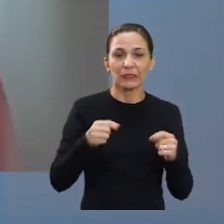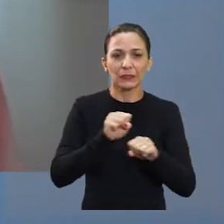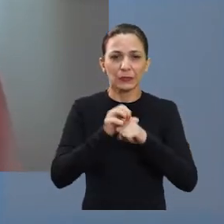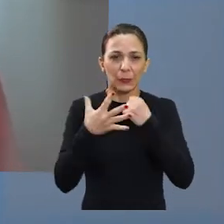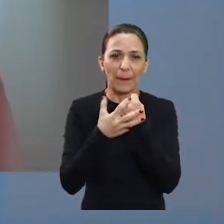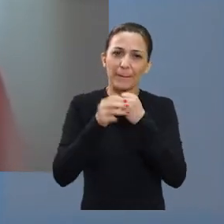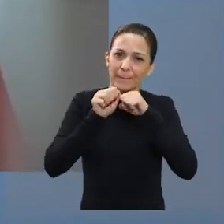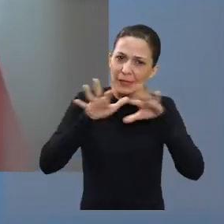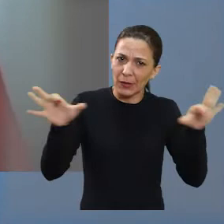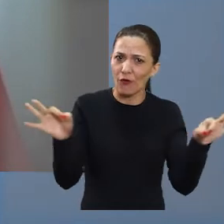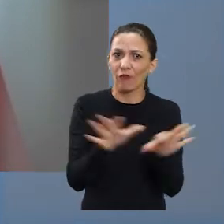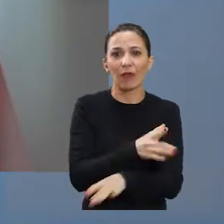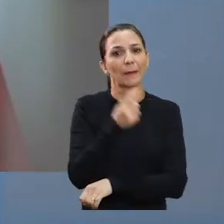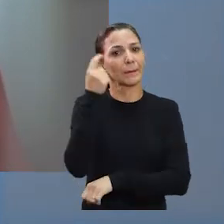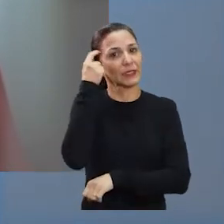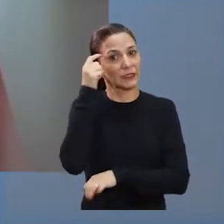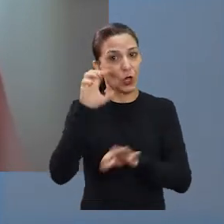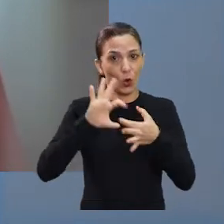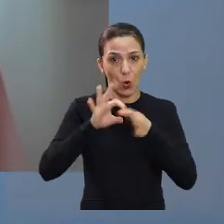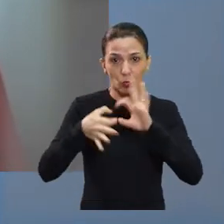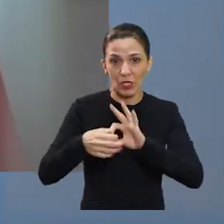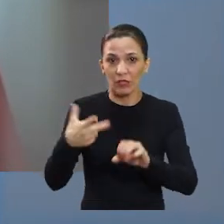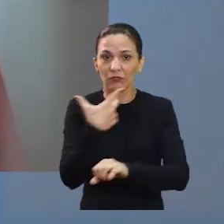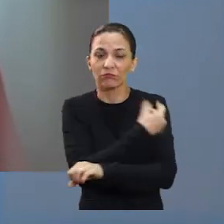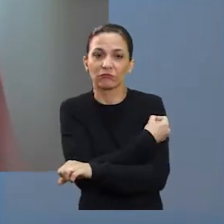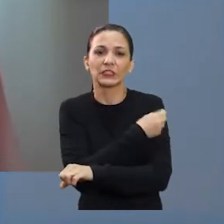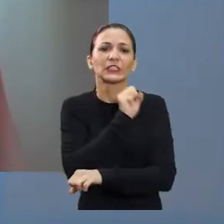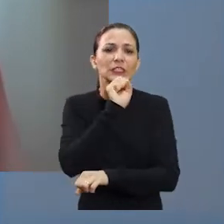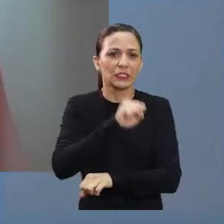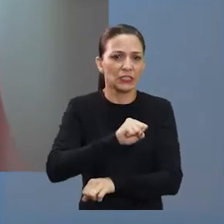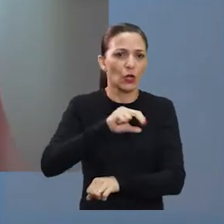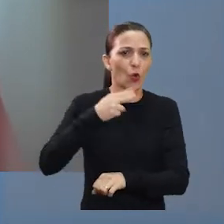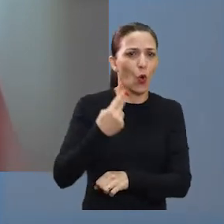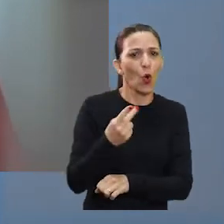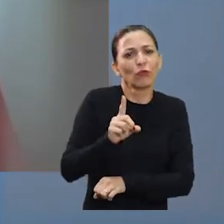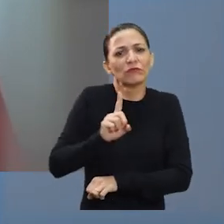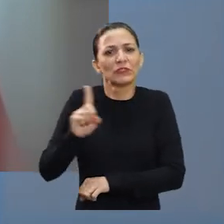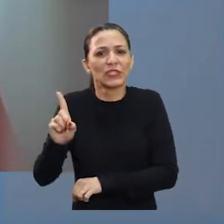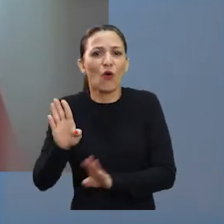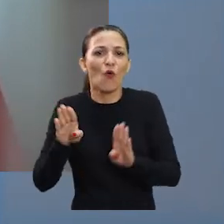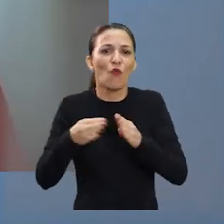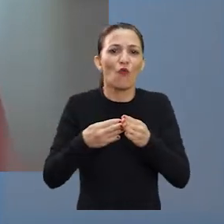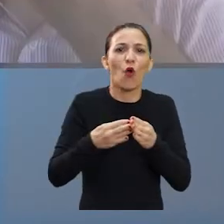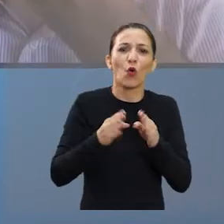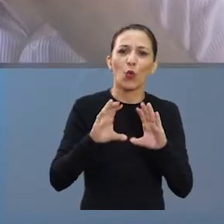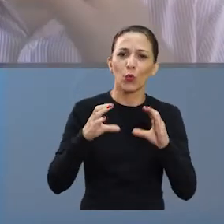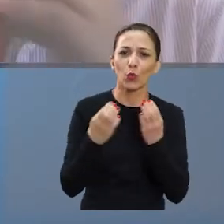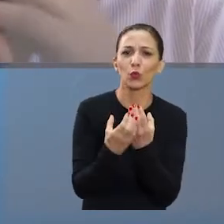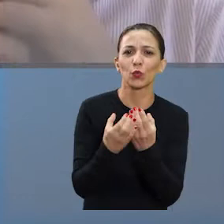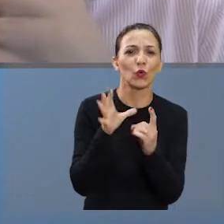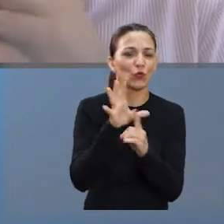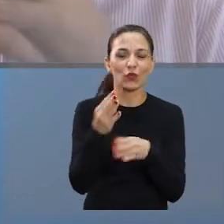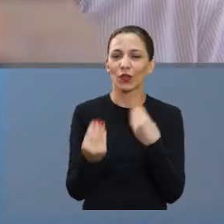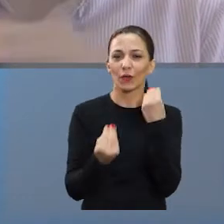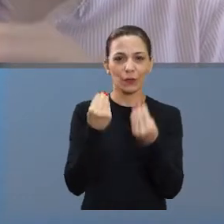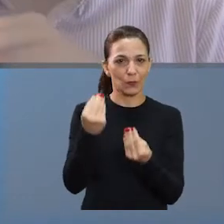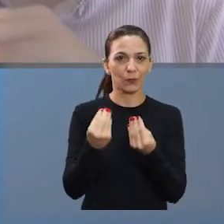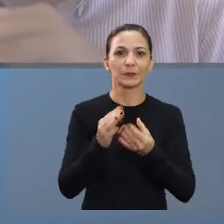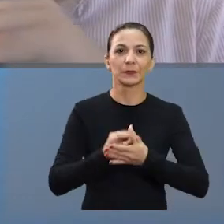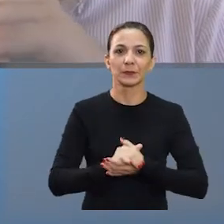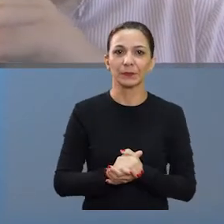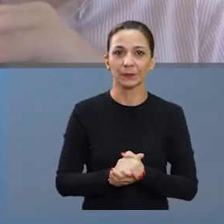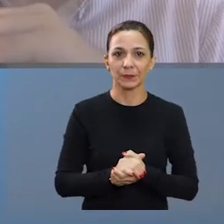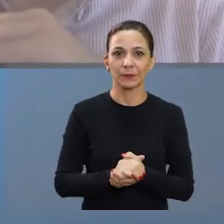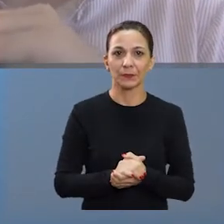no coletivo, sobretudo pensando no fim da pandemia, o que esse comportamento nos acarreta? Então,